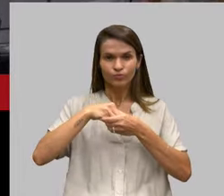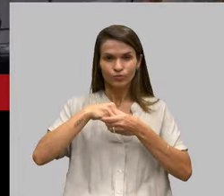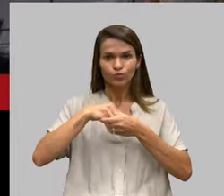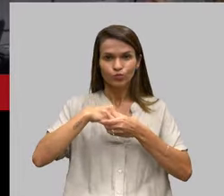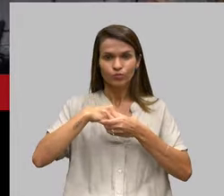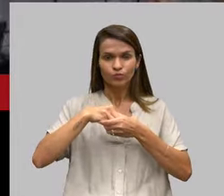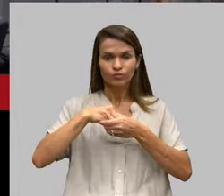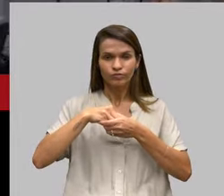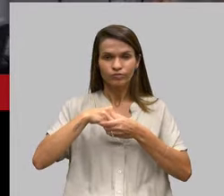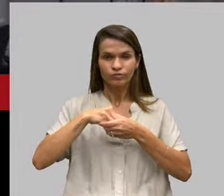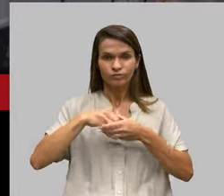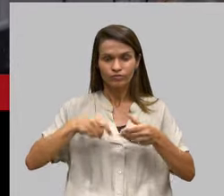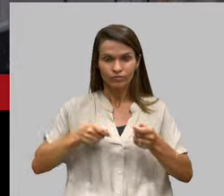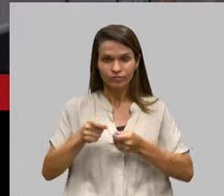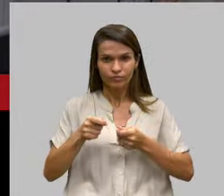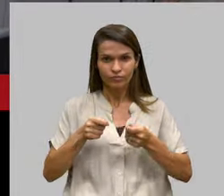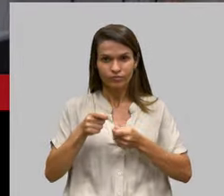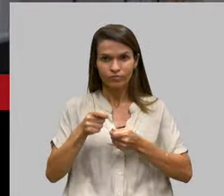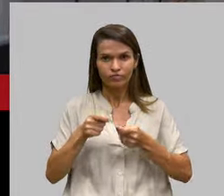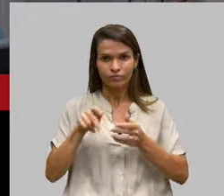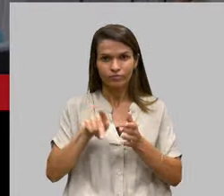do Estado de Minas